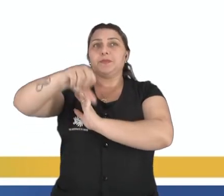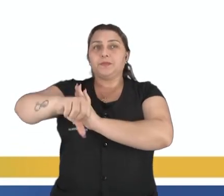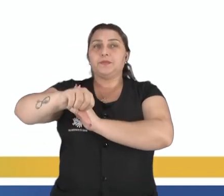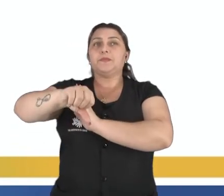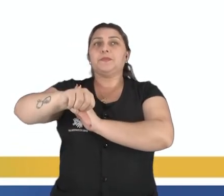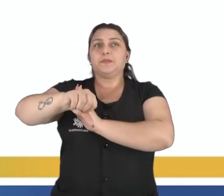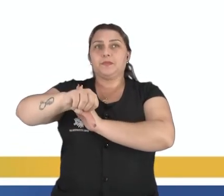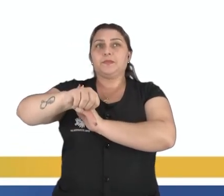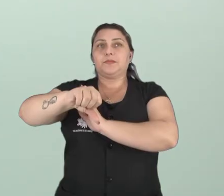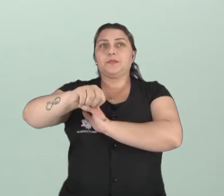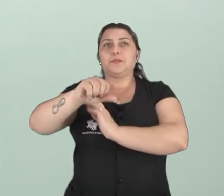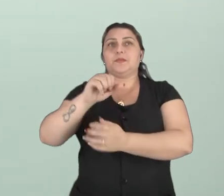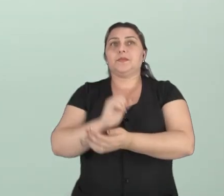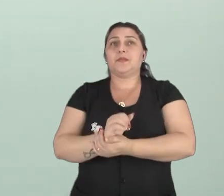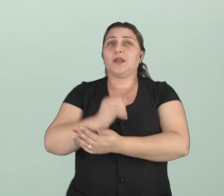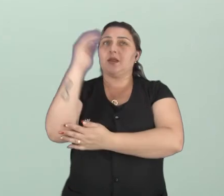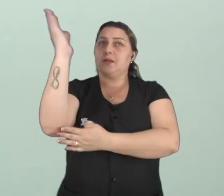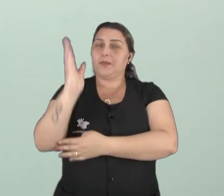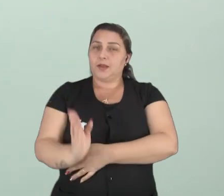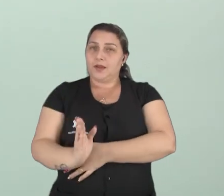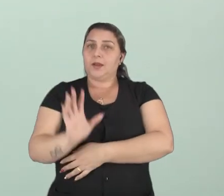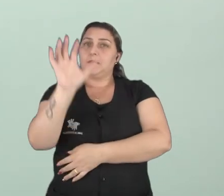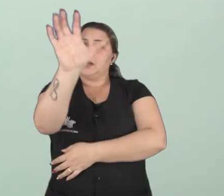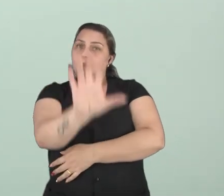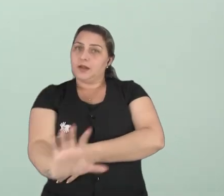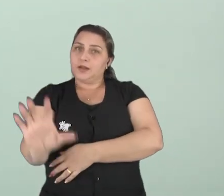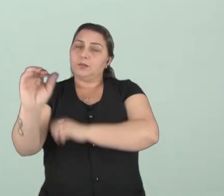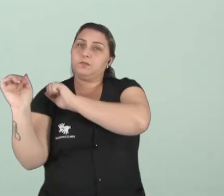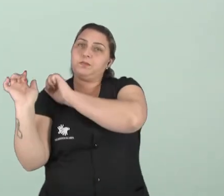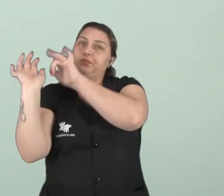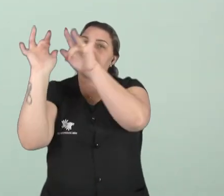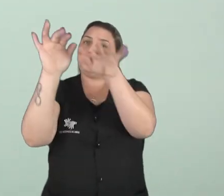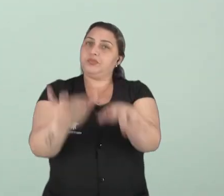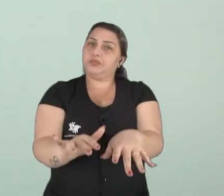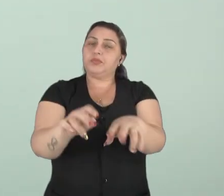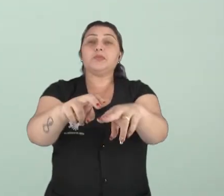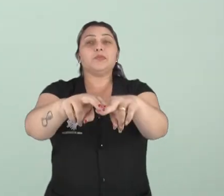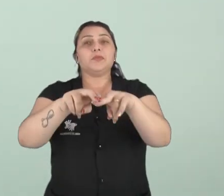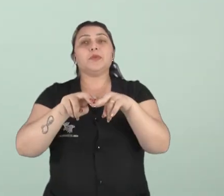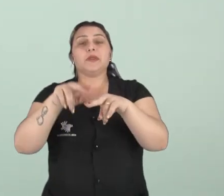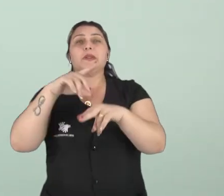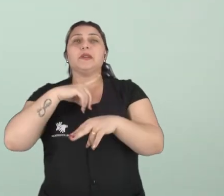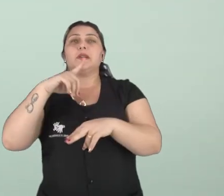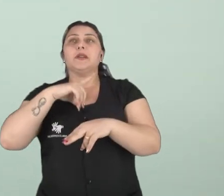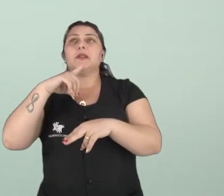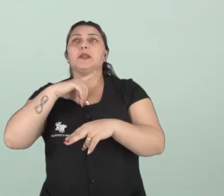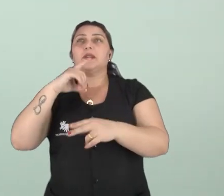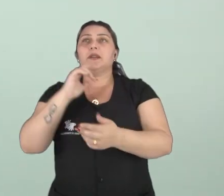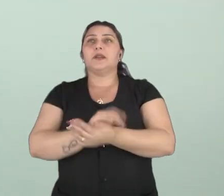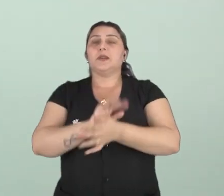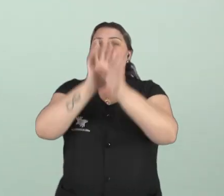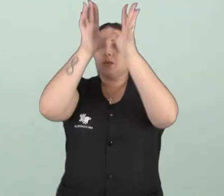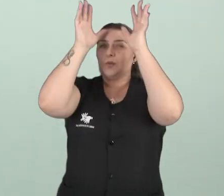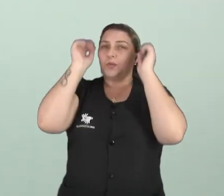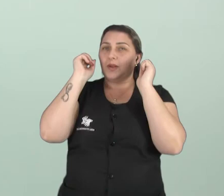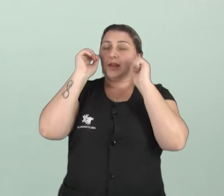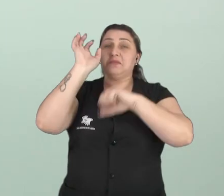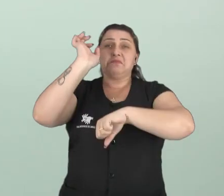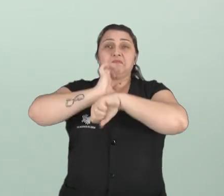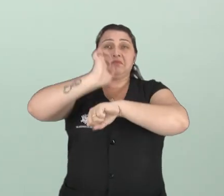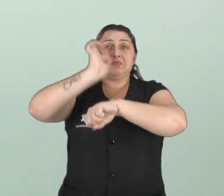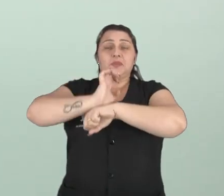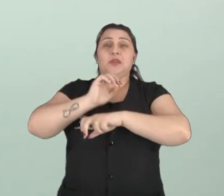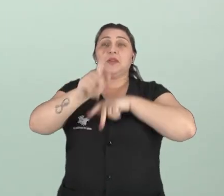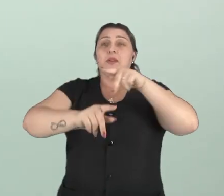grande imigração de brasileiros aí para a região, né? Então, por isso que a gente se escuta assim, o Acre foi o estado aí